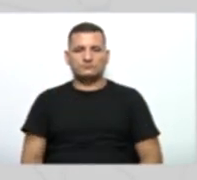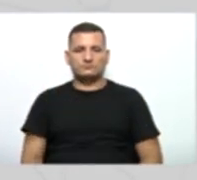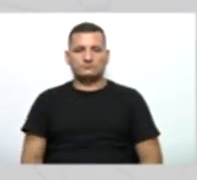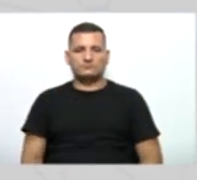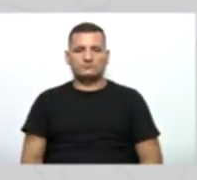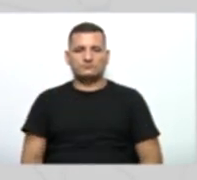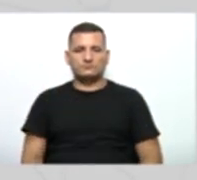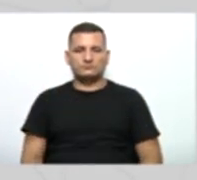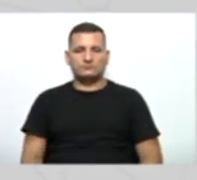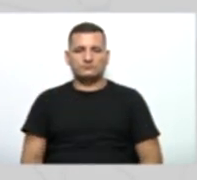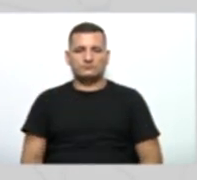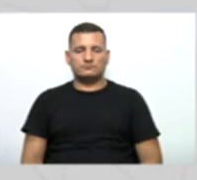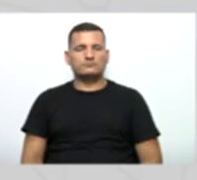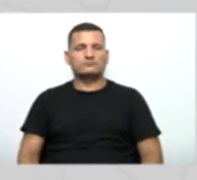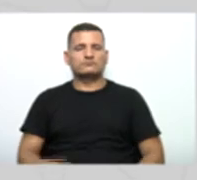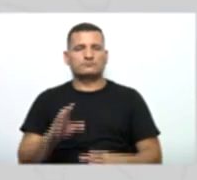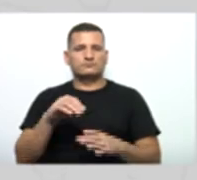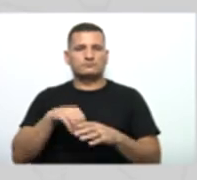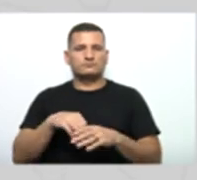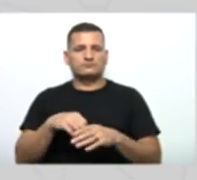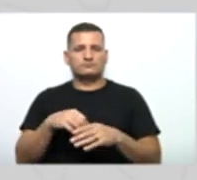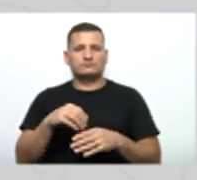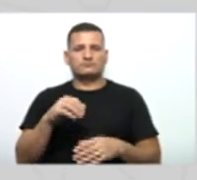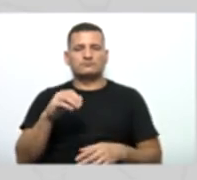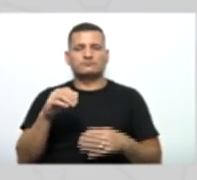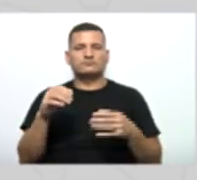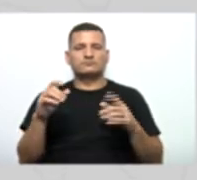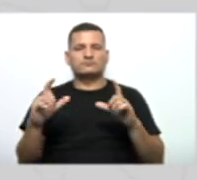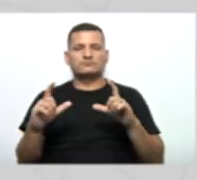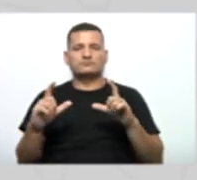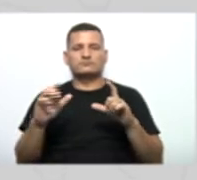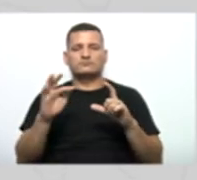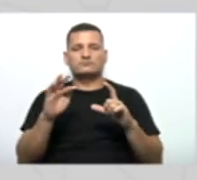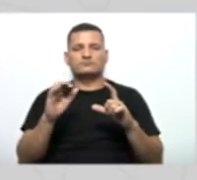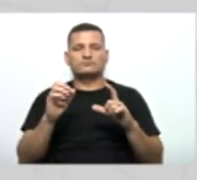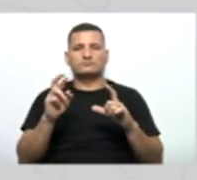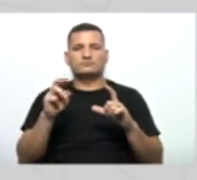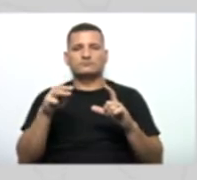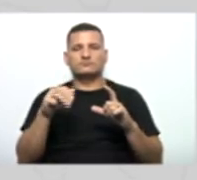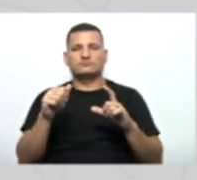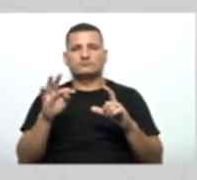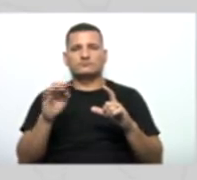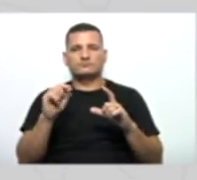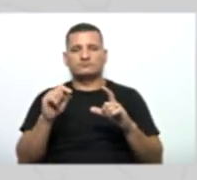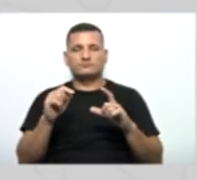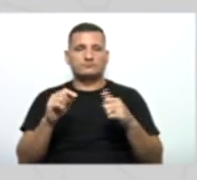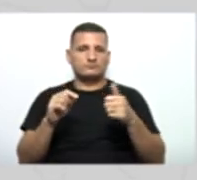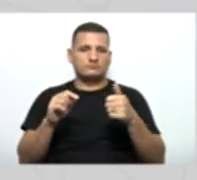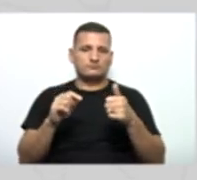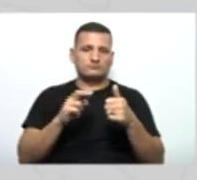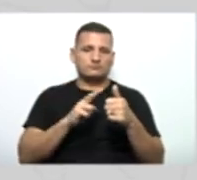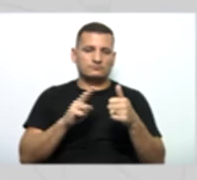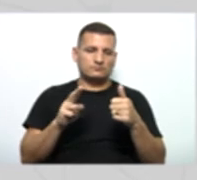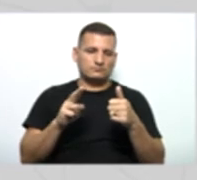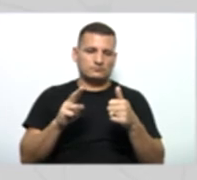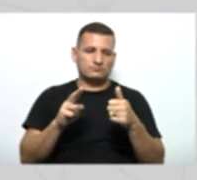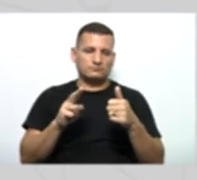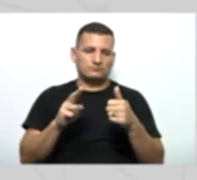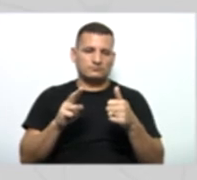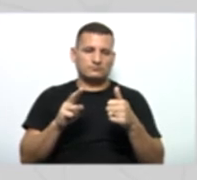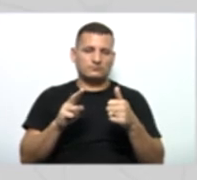E o que, que vai dentro do ponto .format? As informações que nós queremos formatar. No primeiro não vai aparecer o nome, então nós temos aqui,